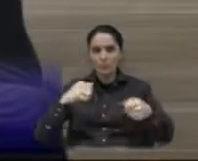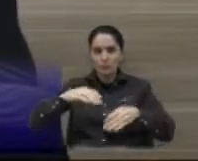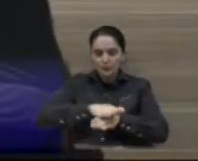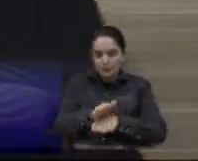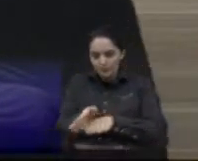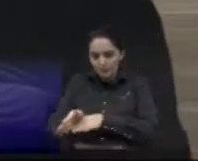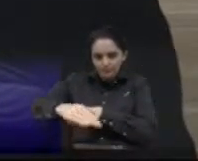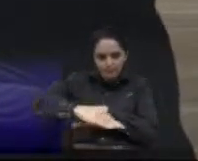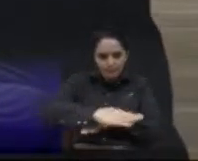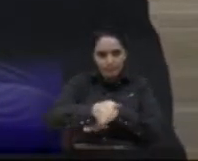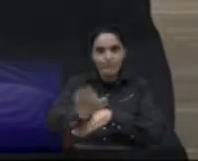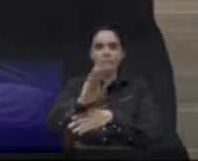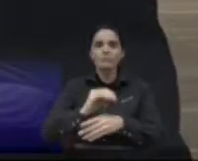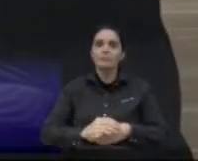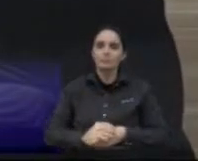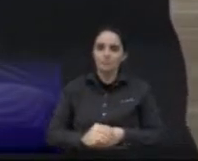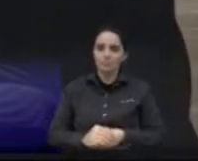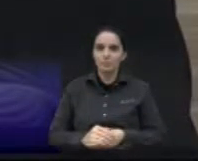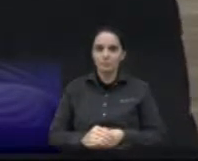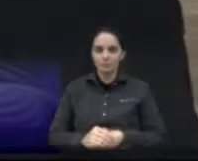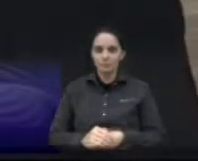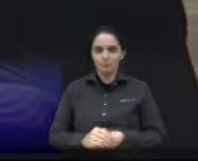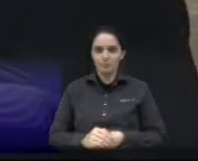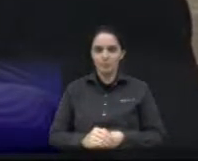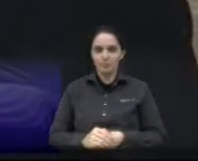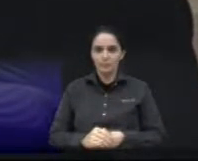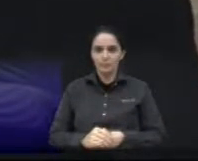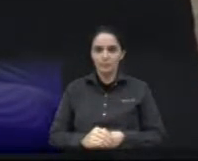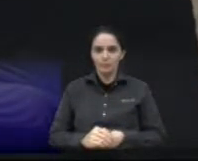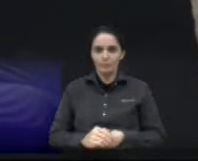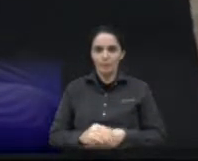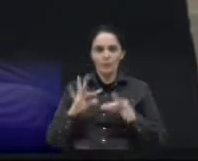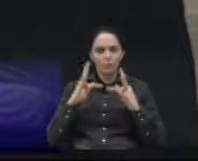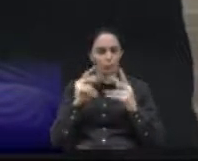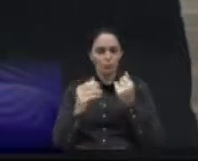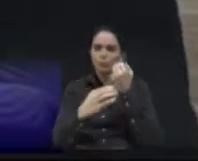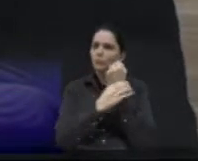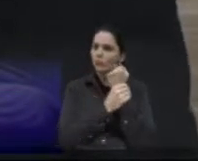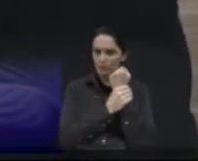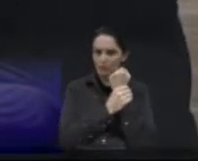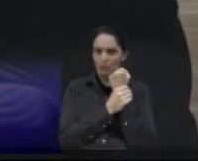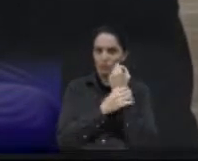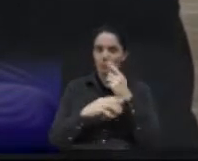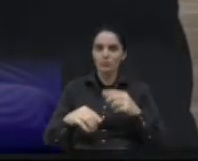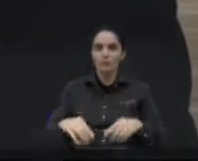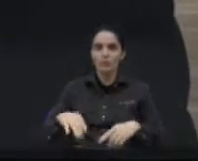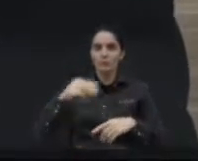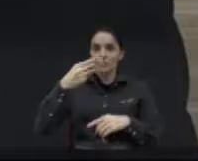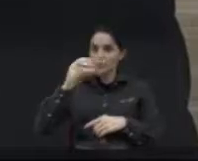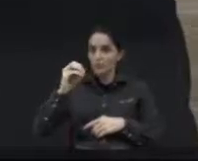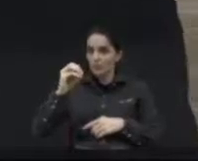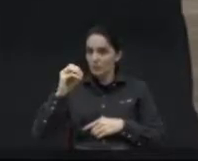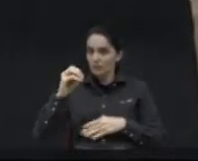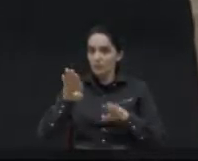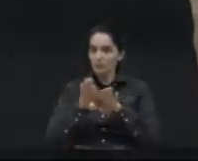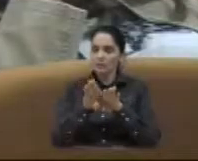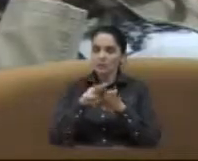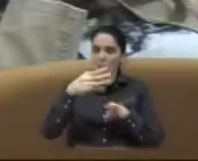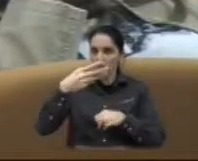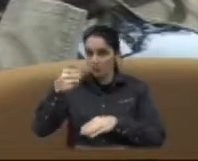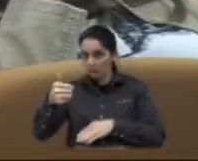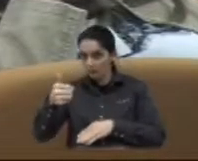Então, é interessante, vem tudo um equipamento de segurança. Então, no dia 30 e 31, vai ter esse evento